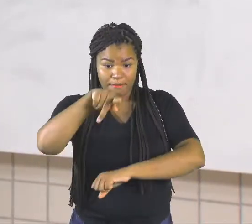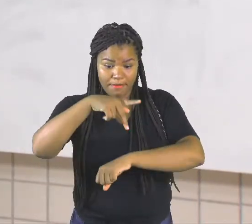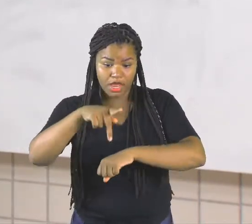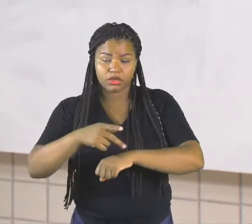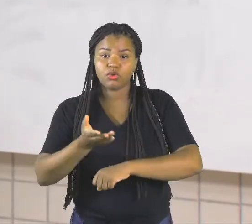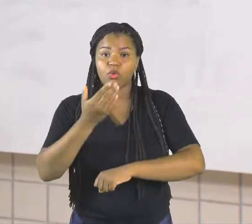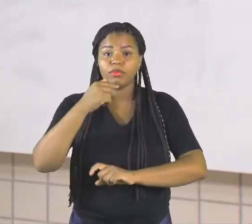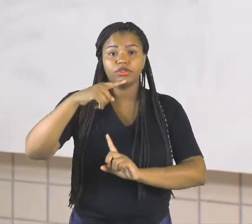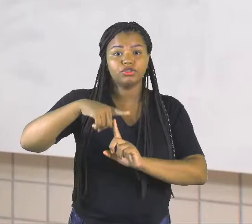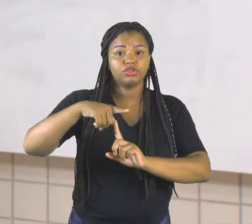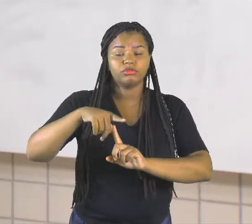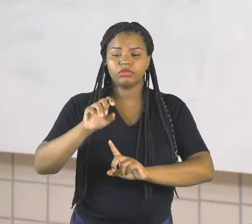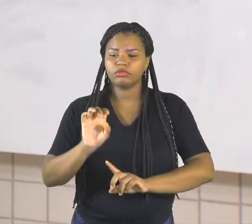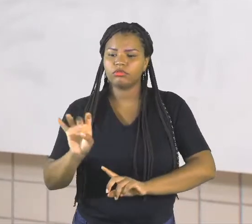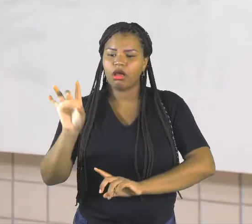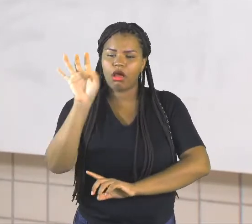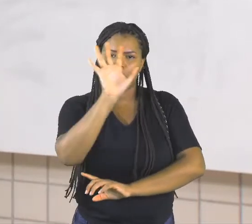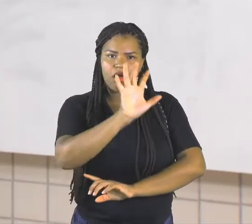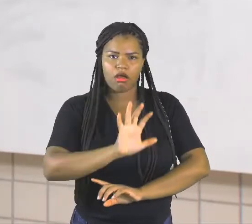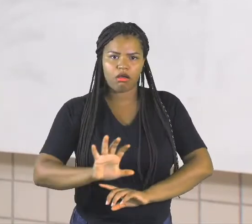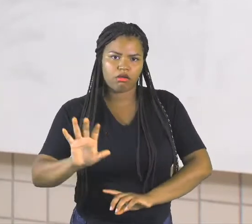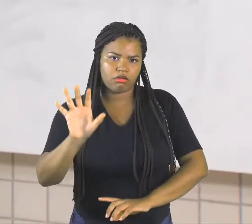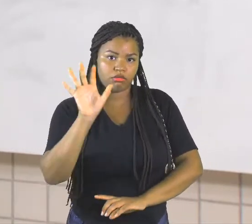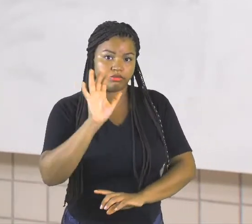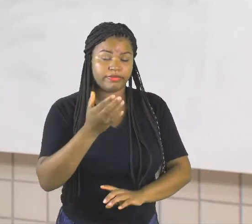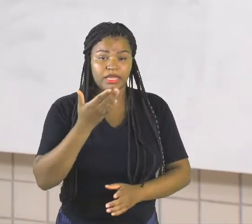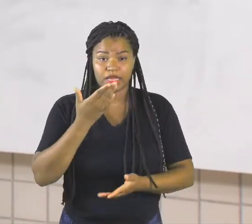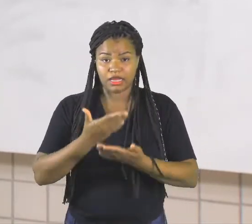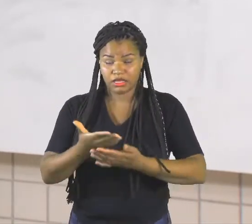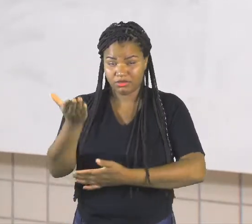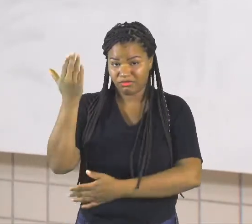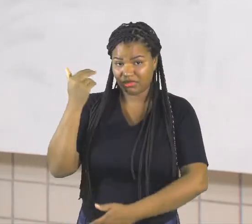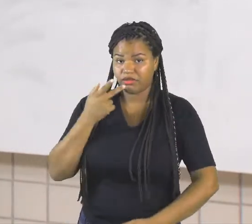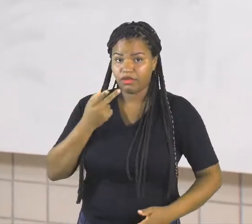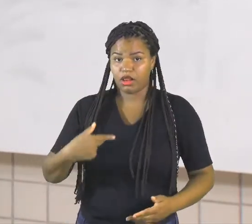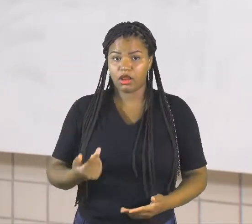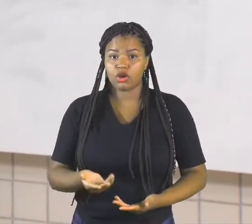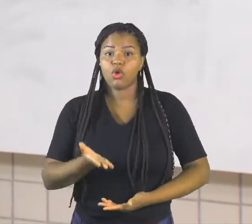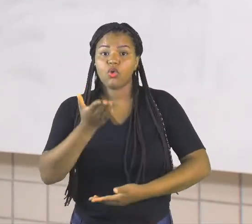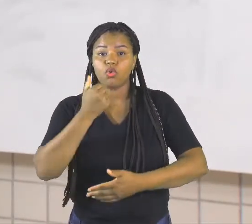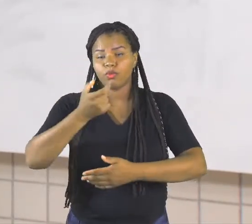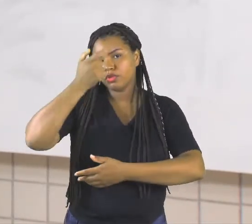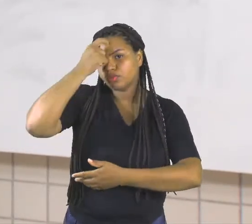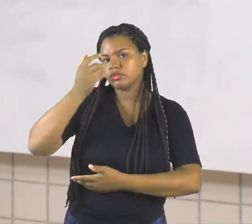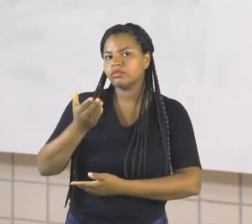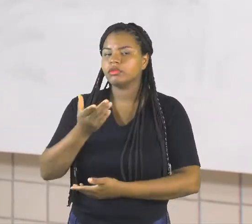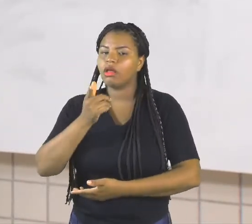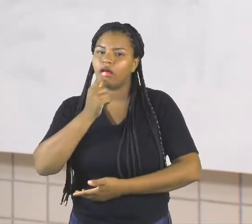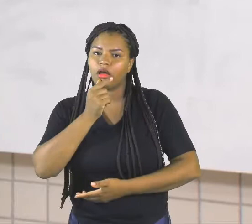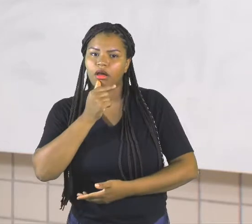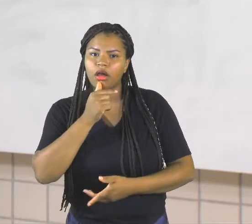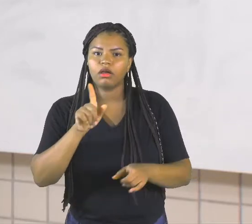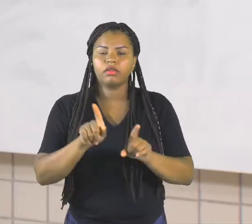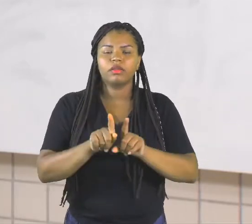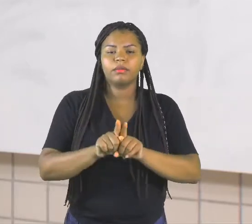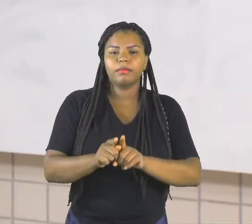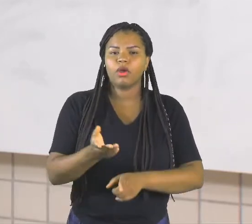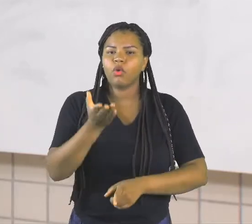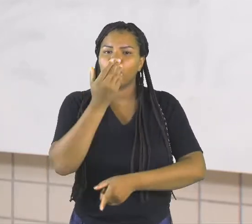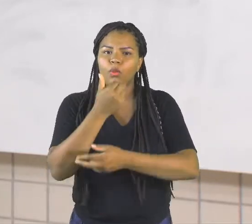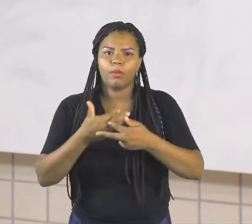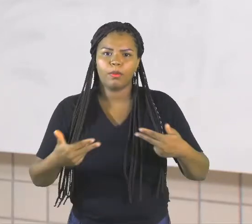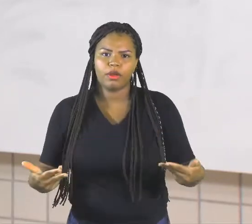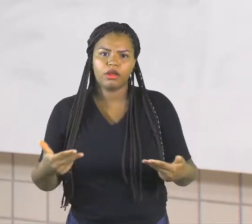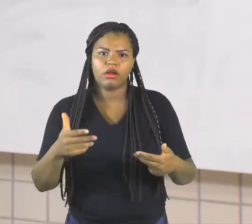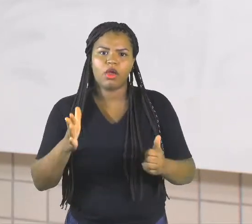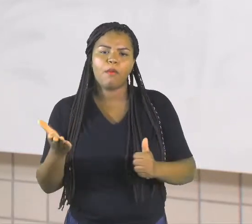Então, na aula passada nós falamos um pouco sobre consumo consciente da água, falamos sobre os alimentos, como